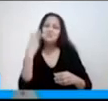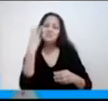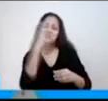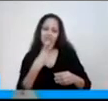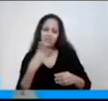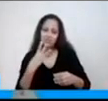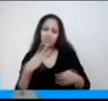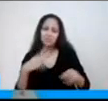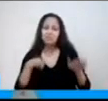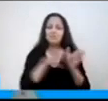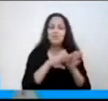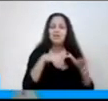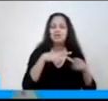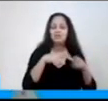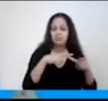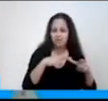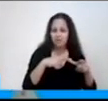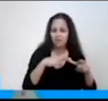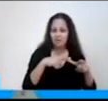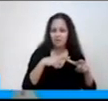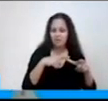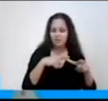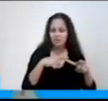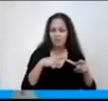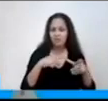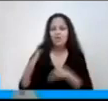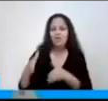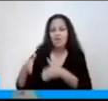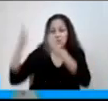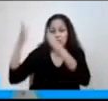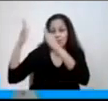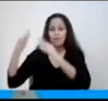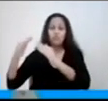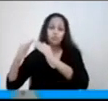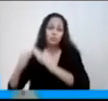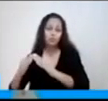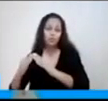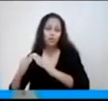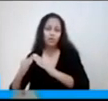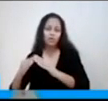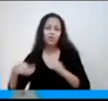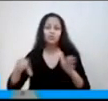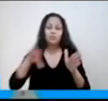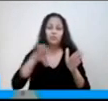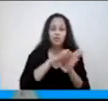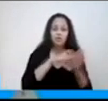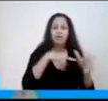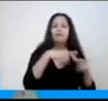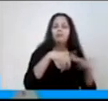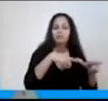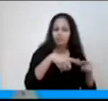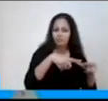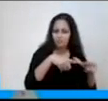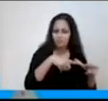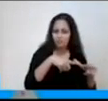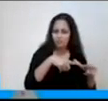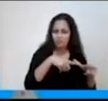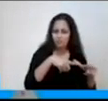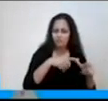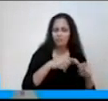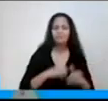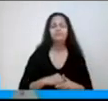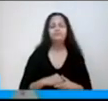trabalho, e morando aí num prédio nessas condições próximo do trabalho, perde-se muito menos tempo de vida aí no